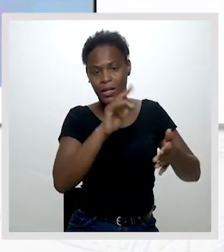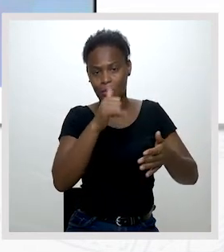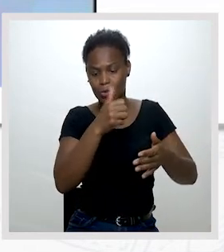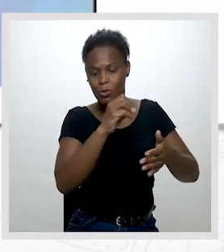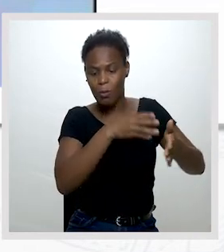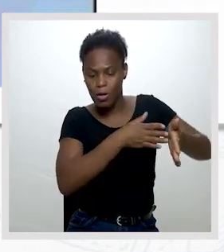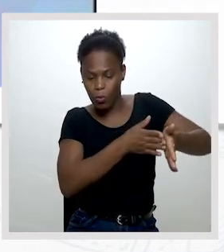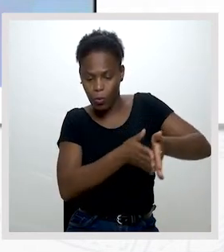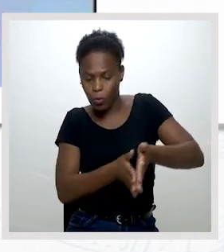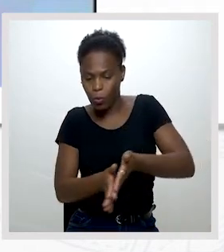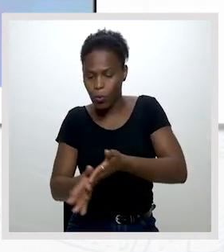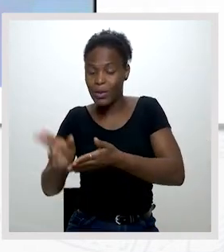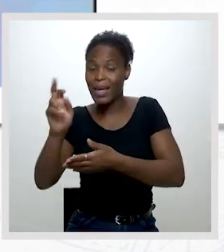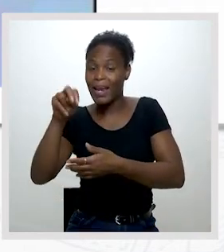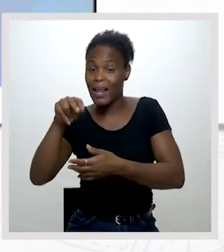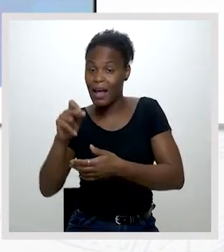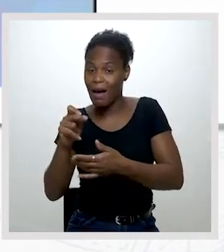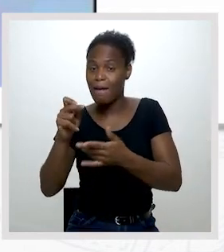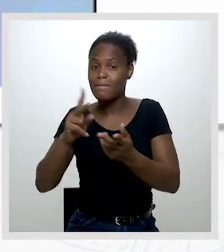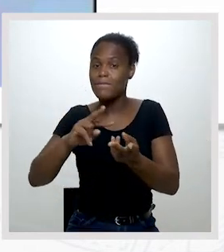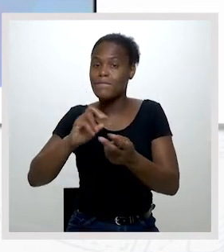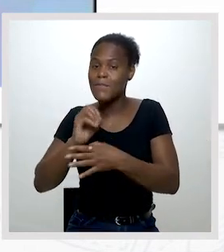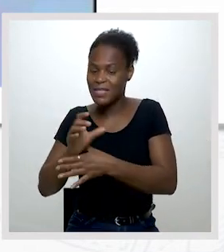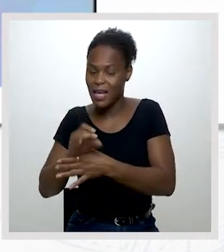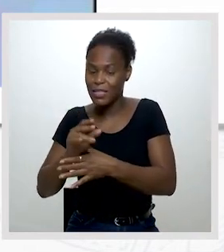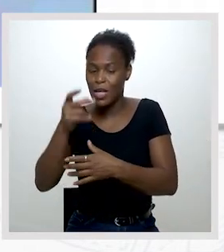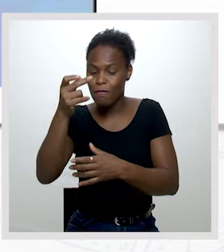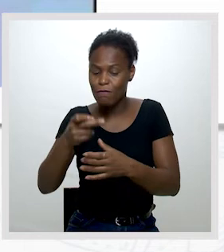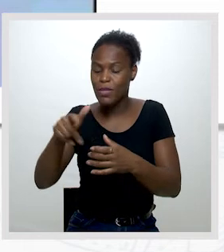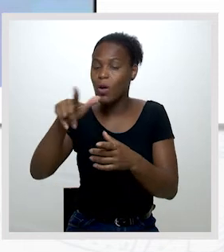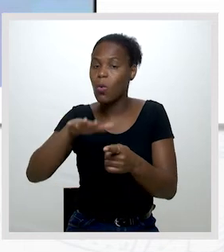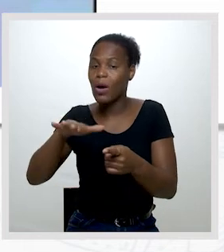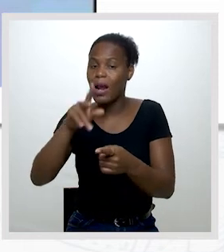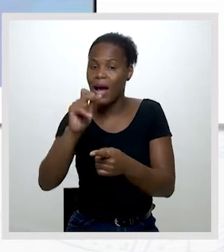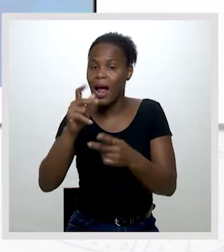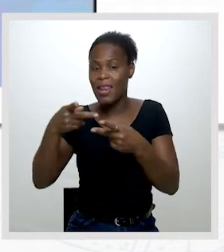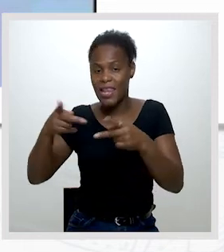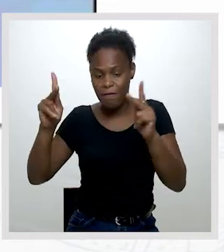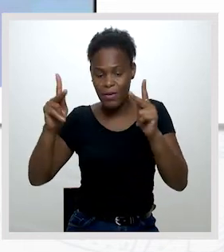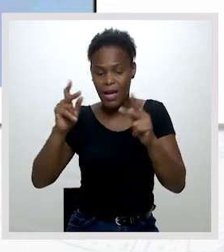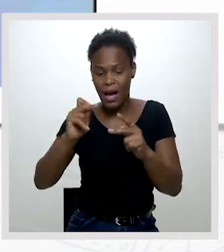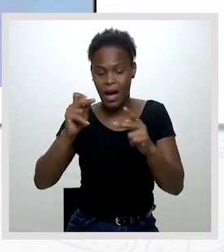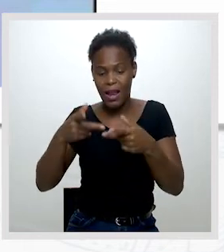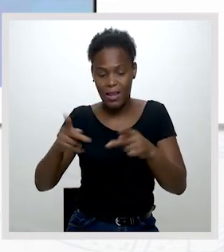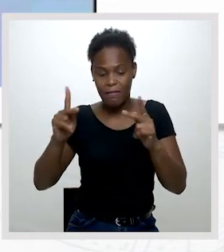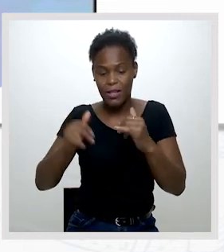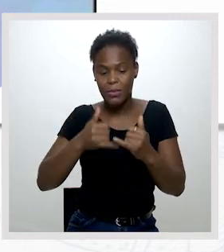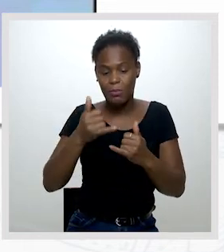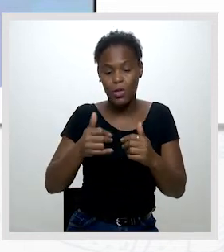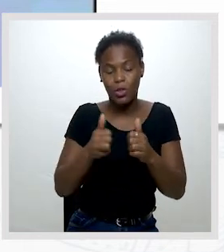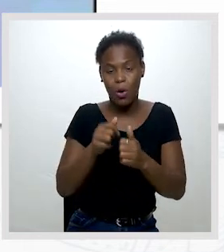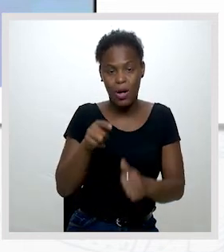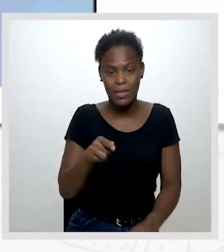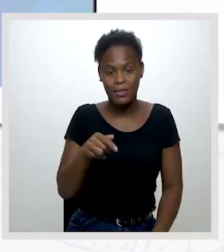RNA mensageiro. No entanto, ficando aqui o sítio A livre, não é? E com isso